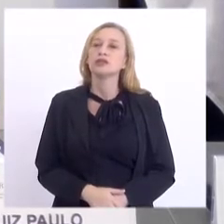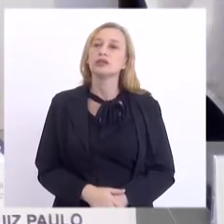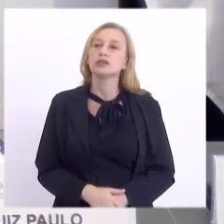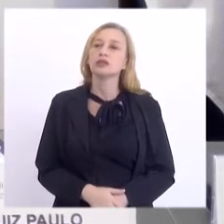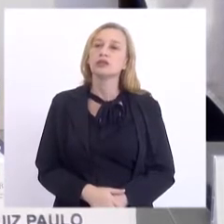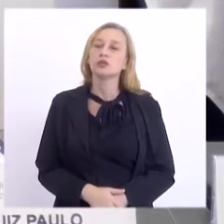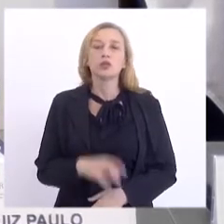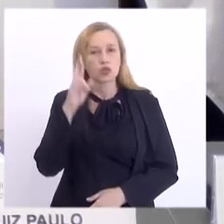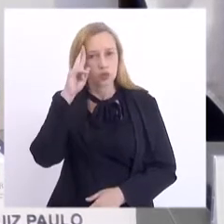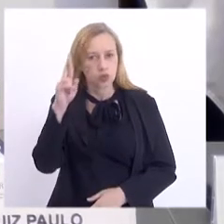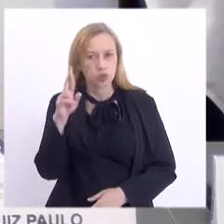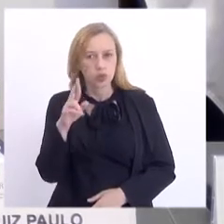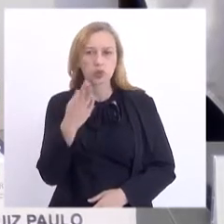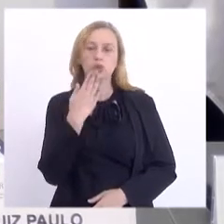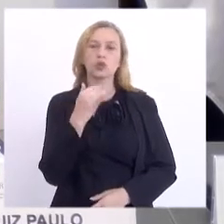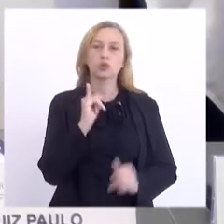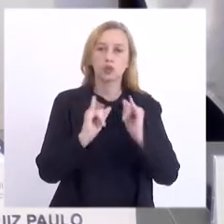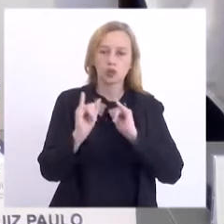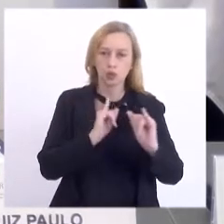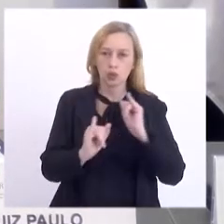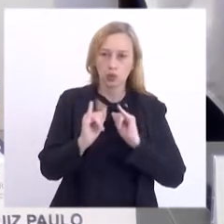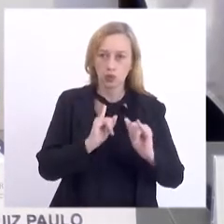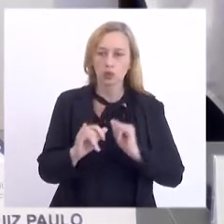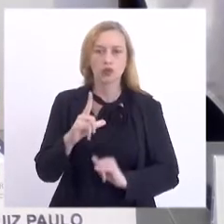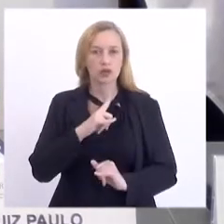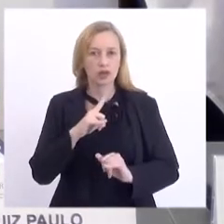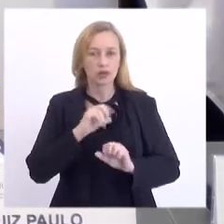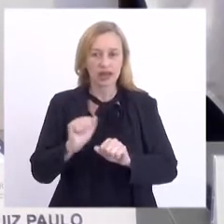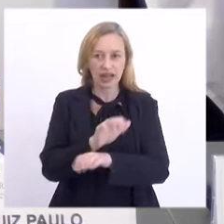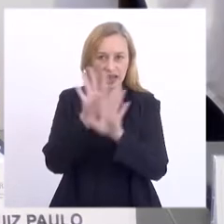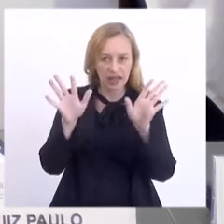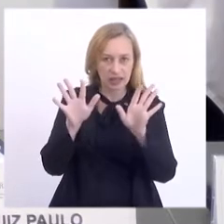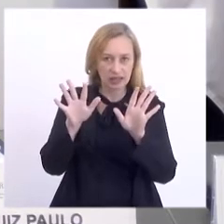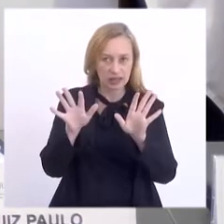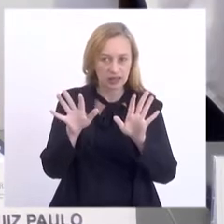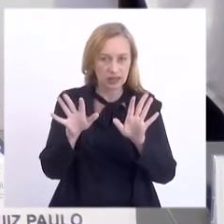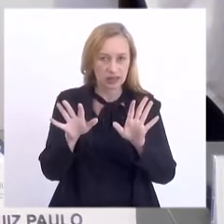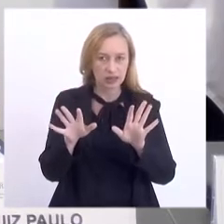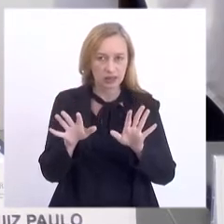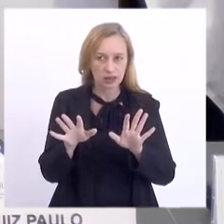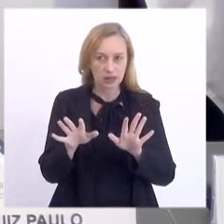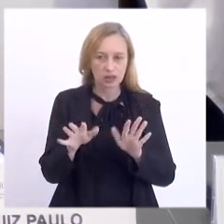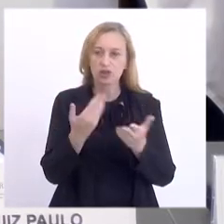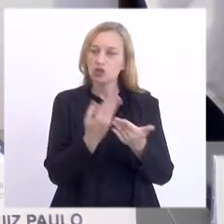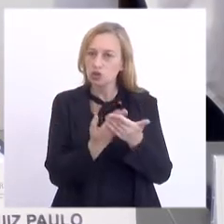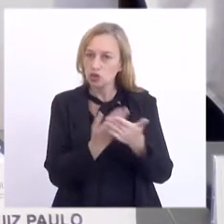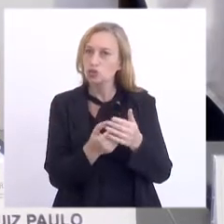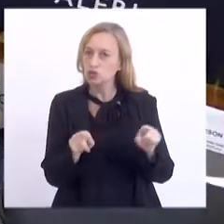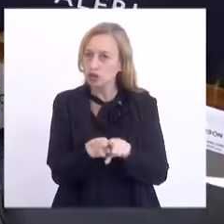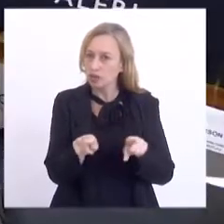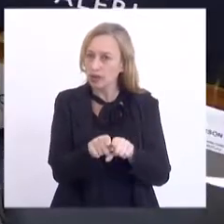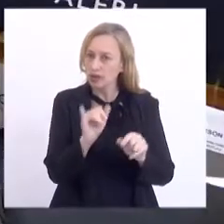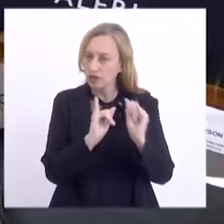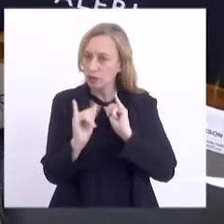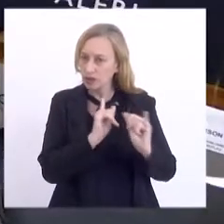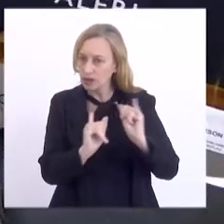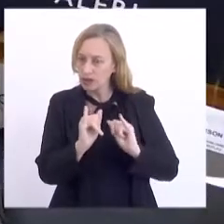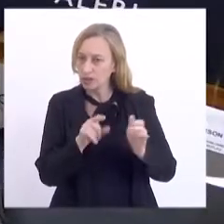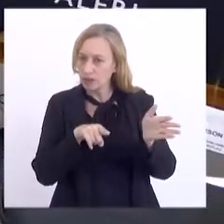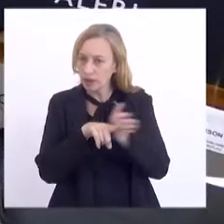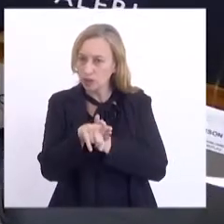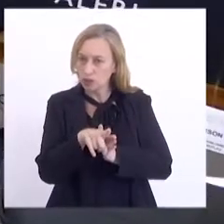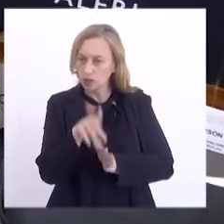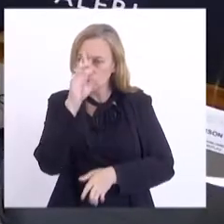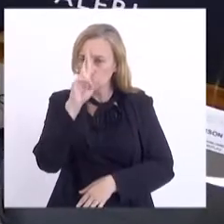suas vão ter esse tipo de informação para dar transparência e quem faz até seus estudos pergunta o